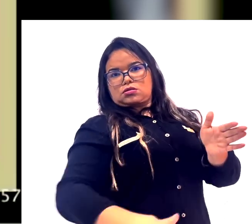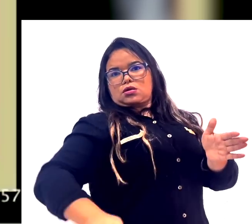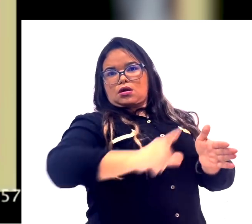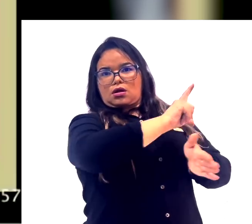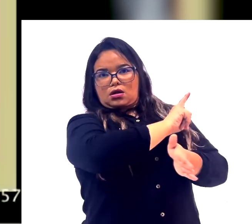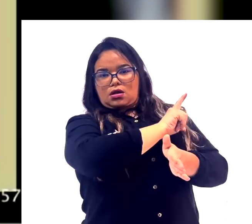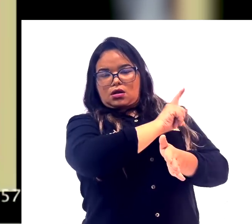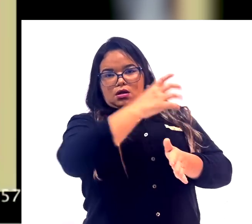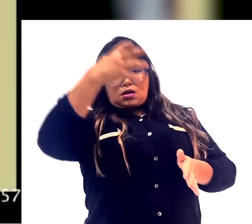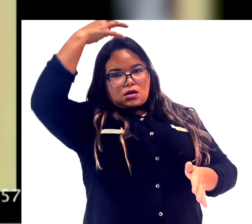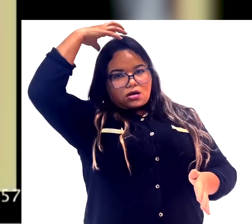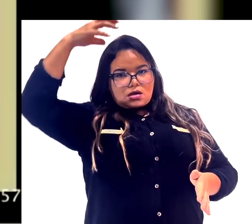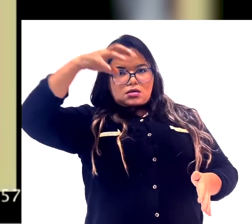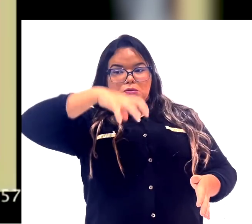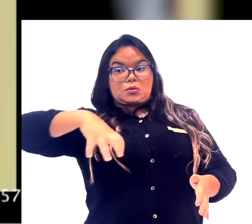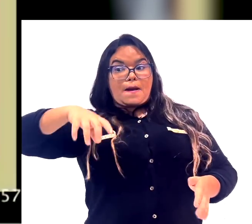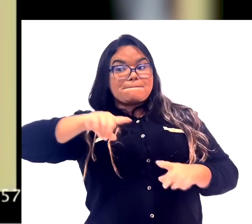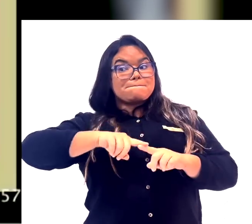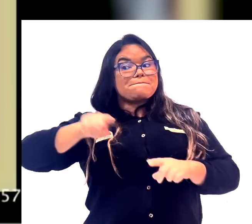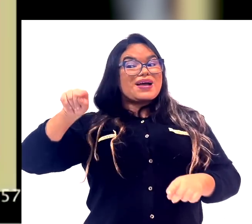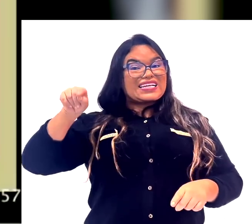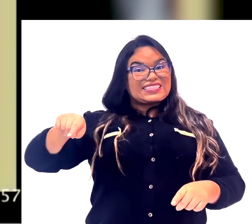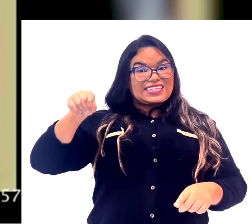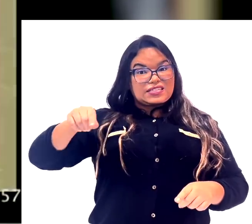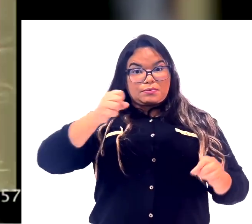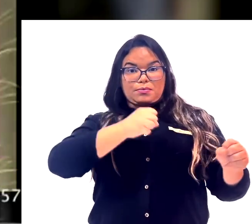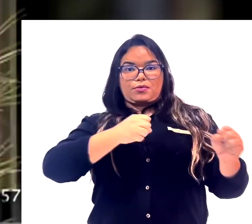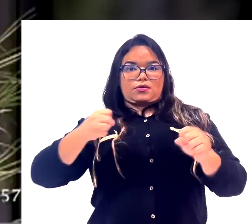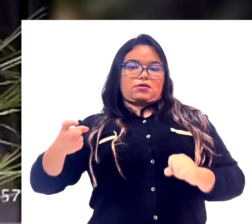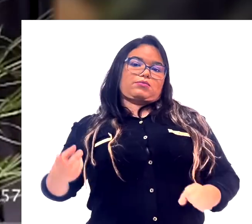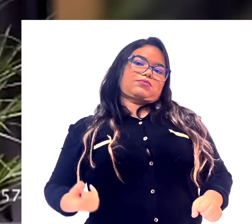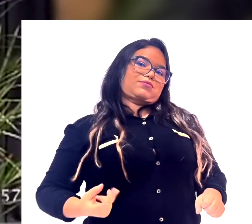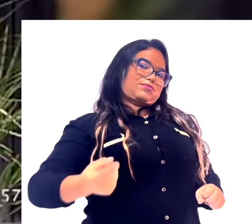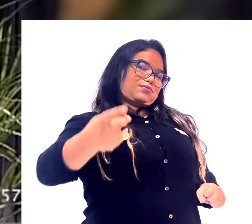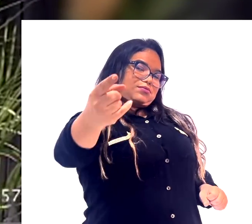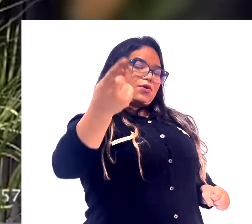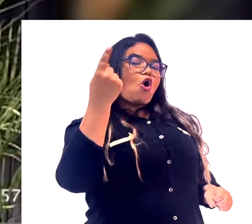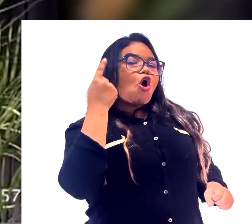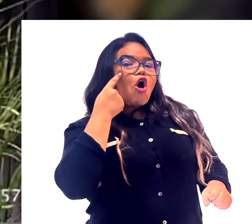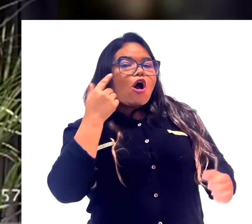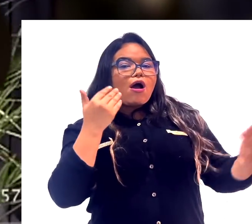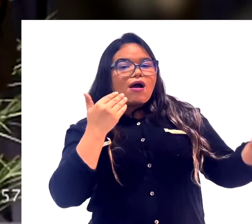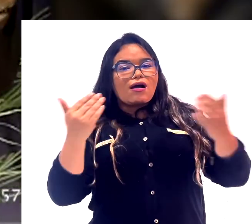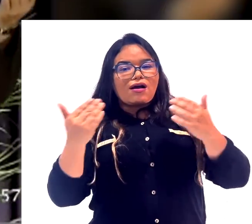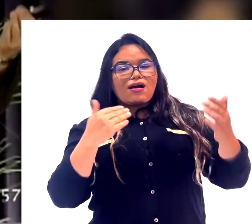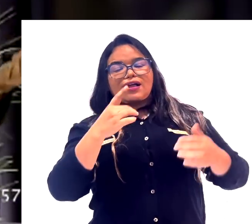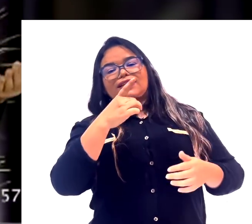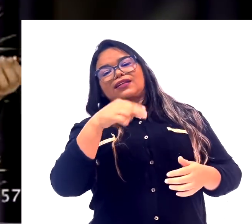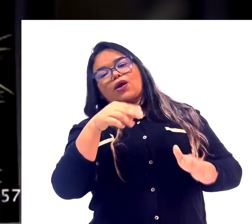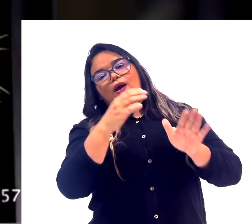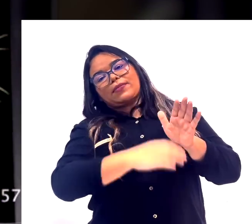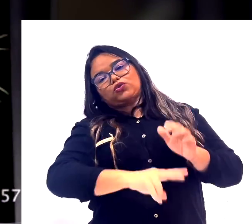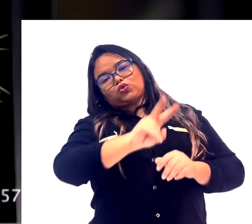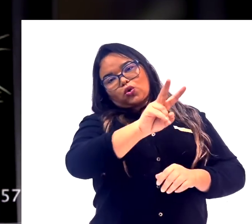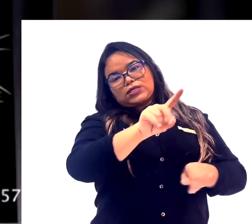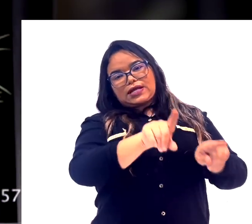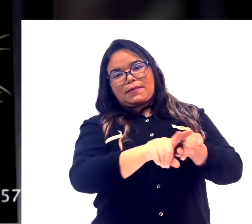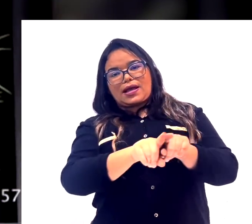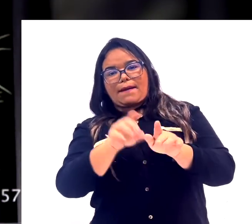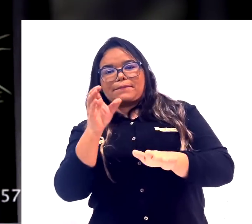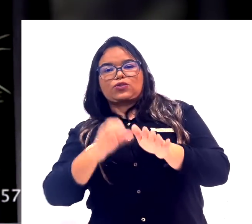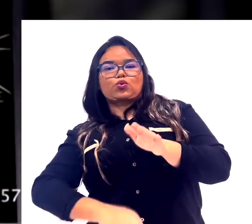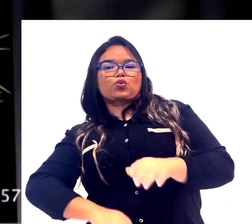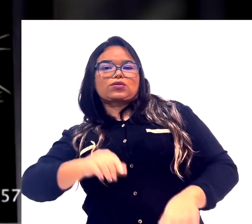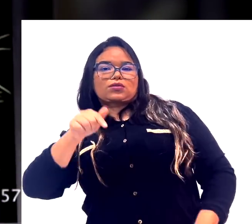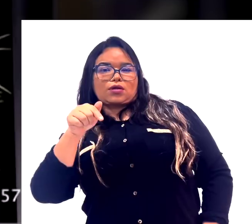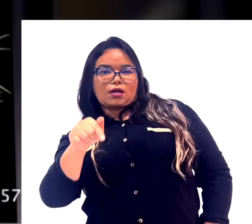subsistirá para sempre. Assim que temos um paralelo perfeito entre Daniel capítulo 2 e o capítulo 7.